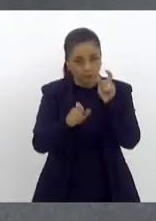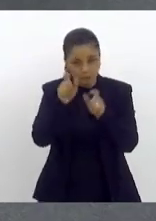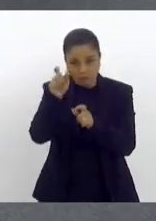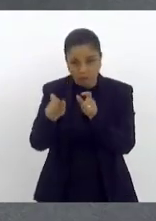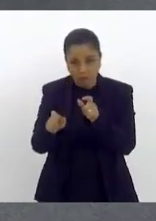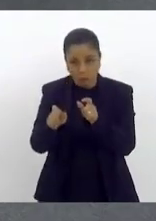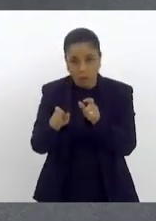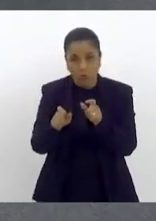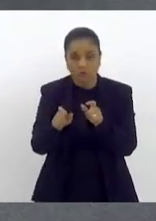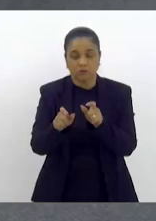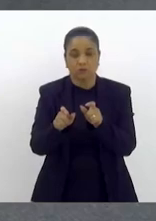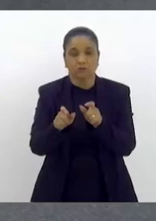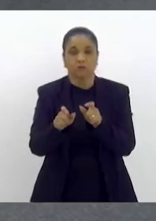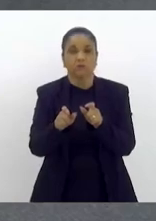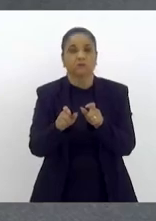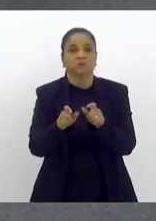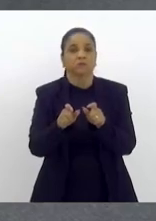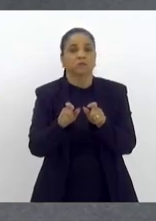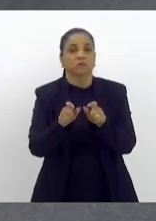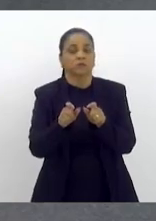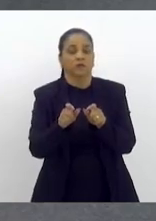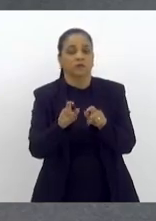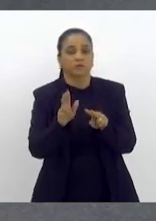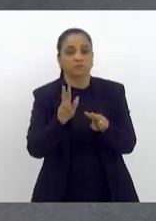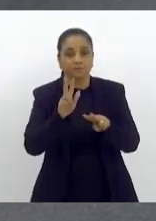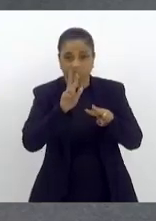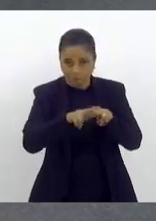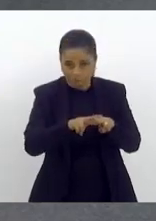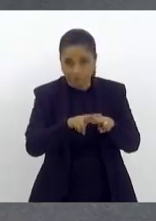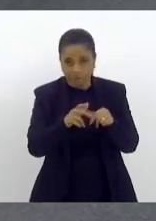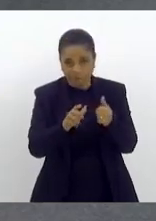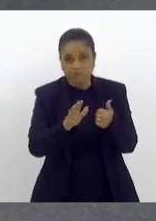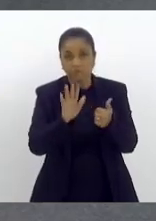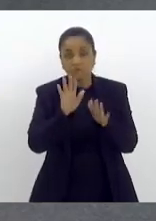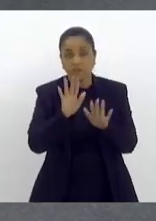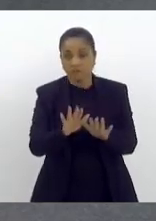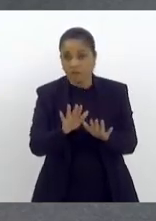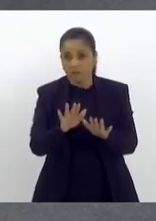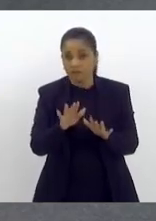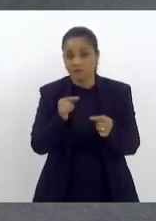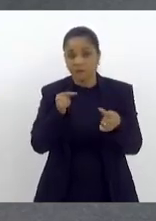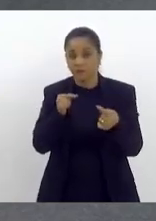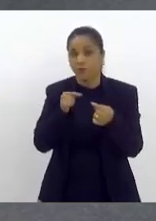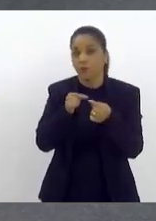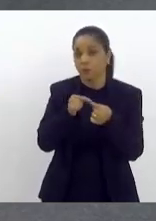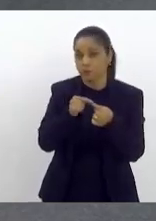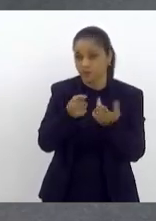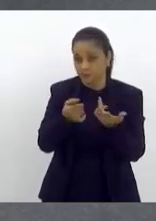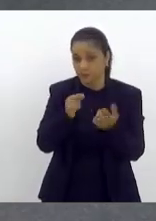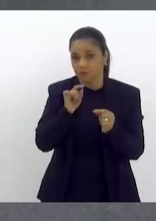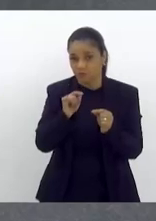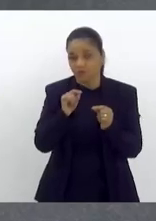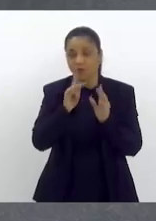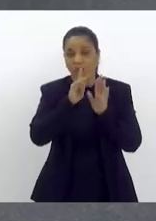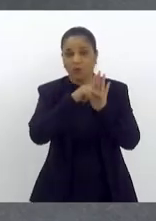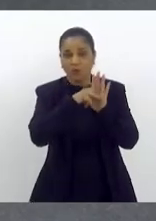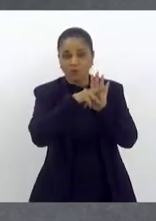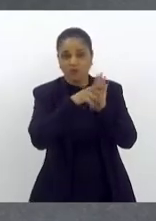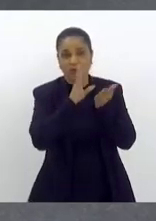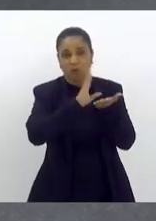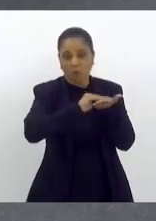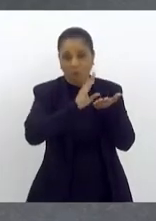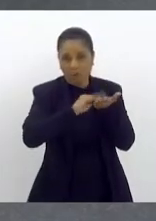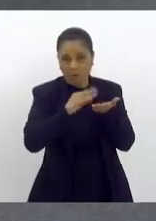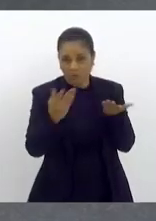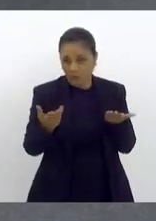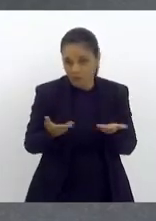efetivamente condenadas. E acho que, por uma coincidência, o projeto vem à pauta hoje, no dia em que